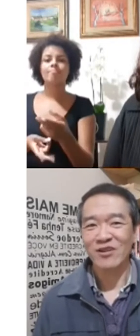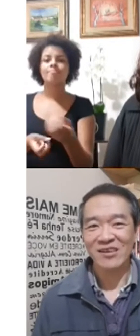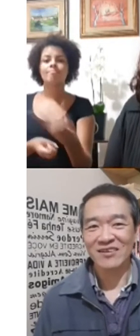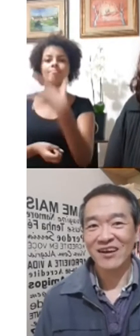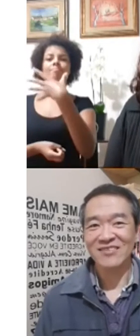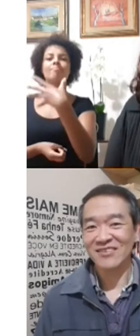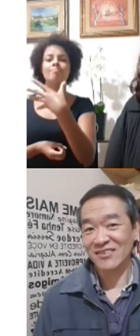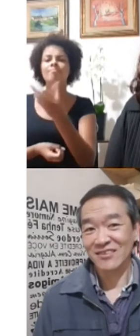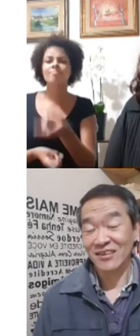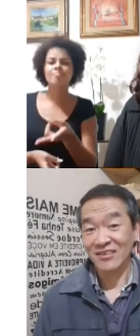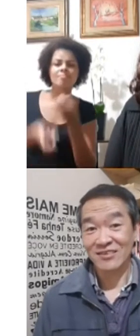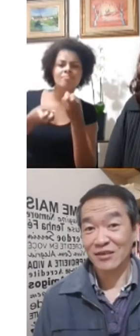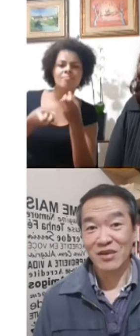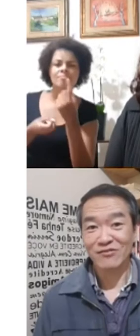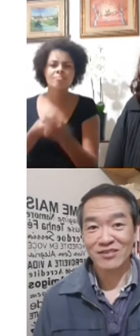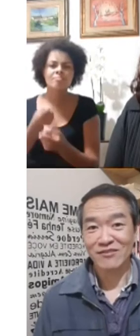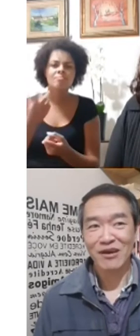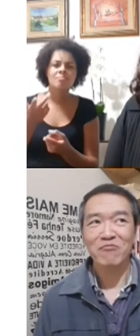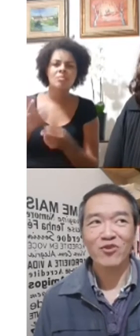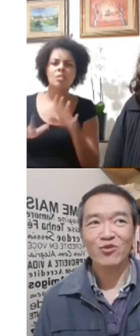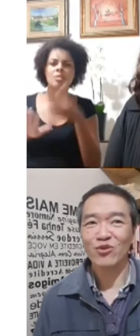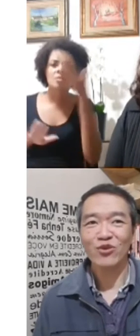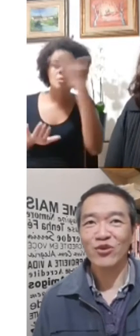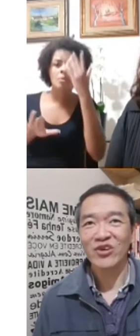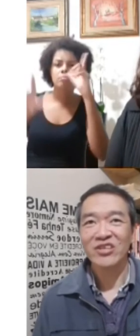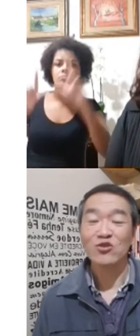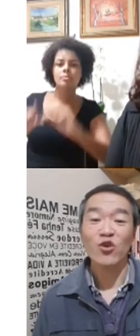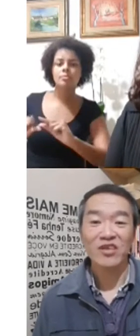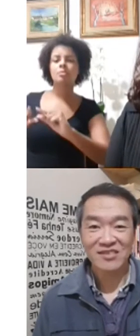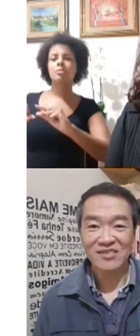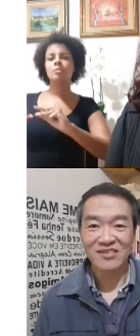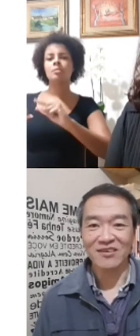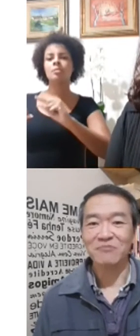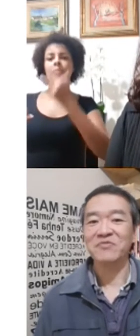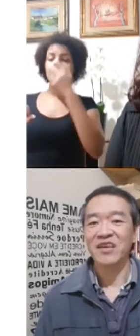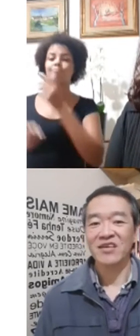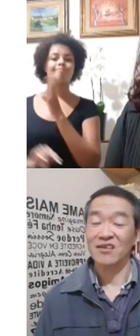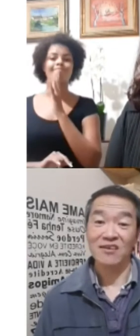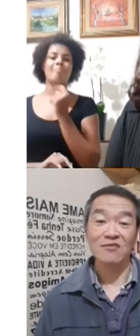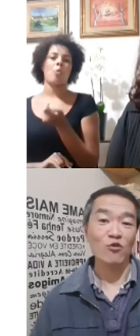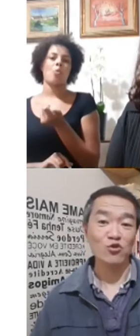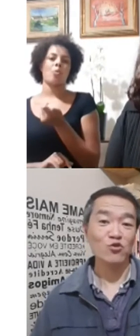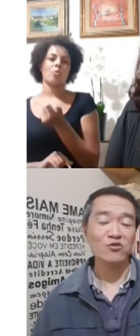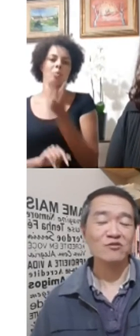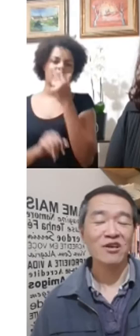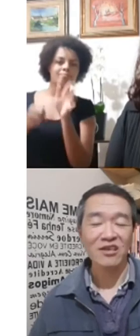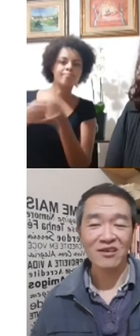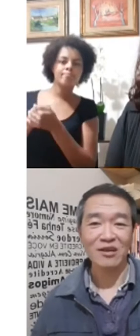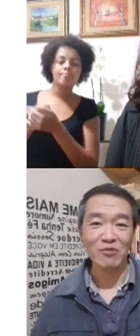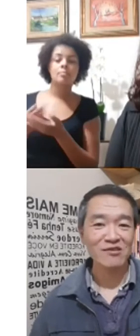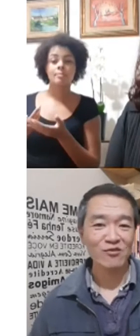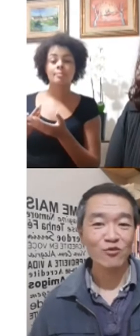as peculiaridades e que às vezes a baixa visão é muito desconhecida, né? E em